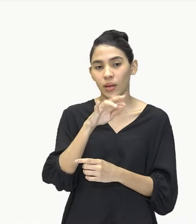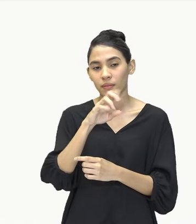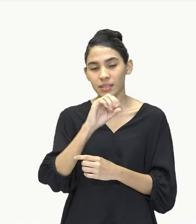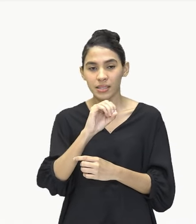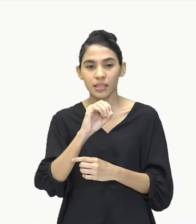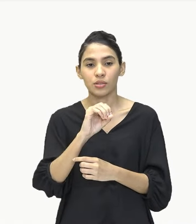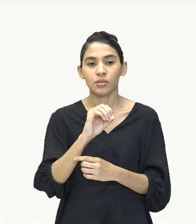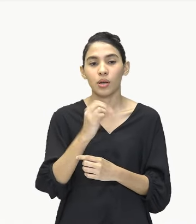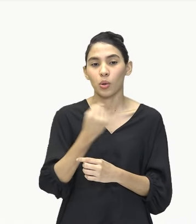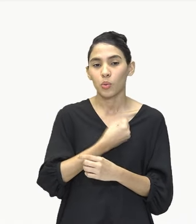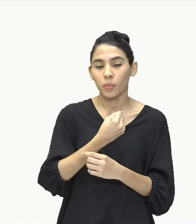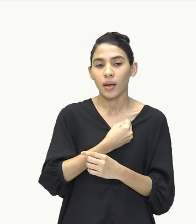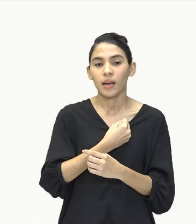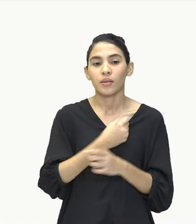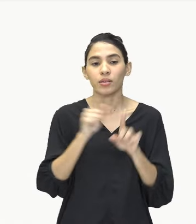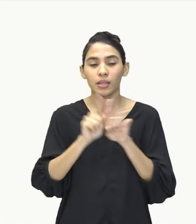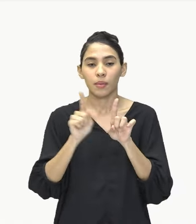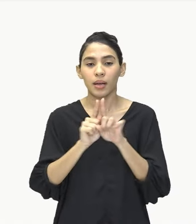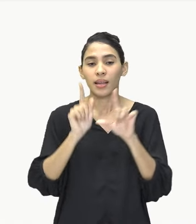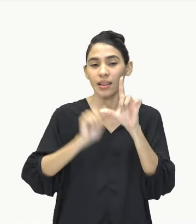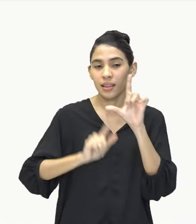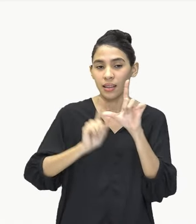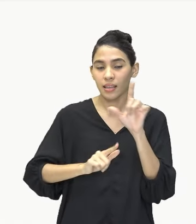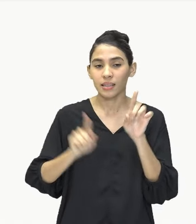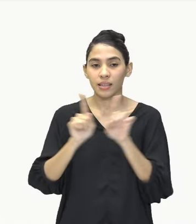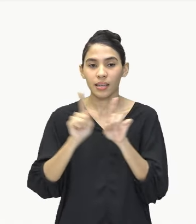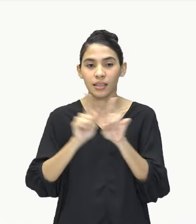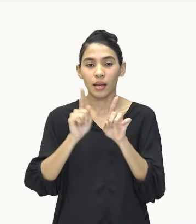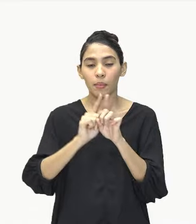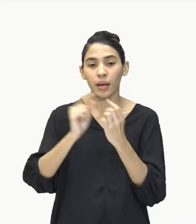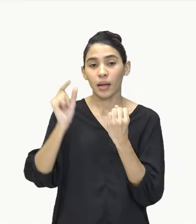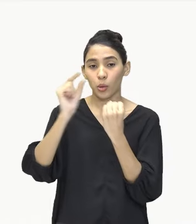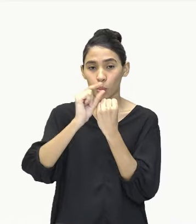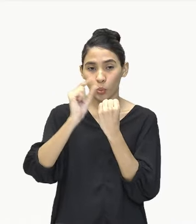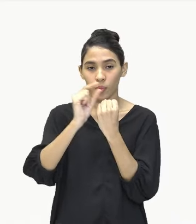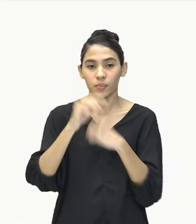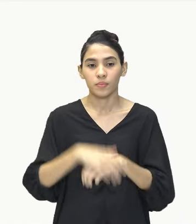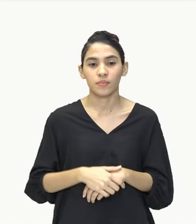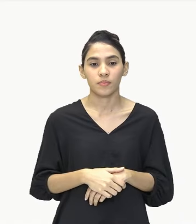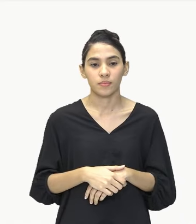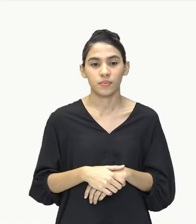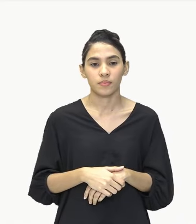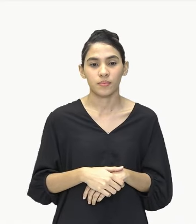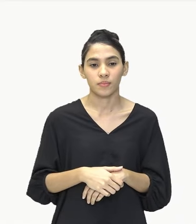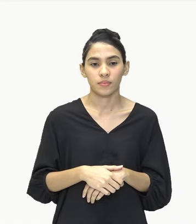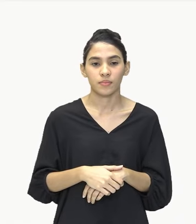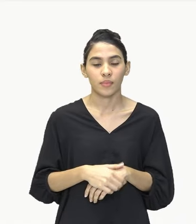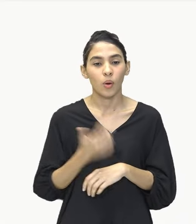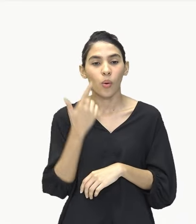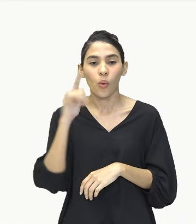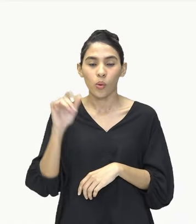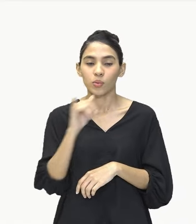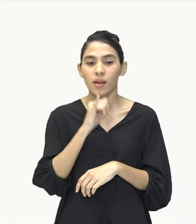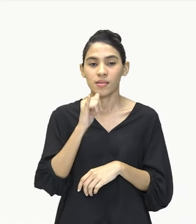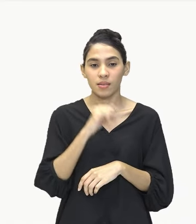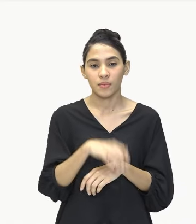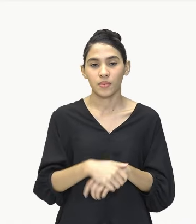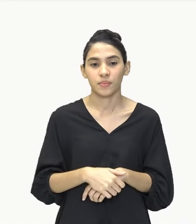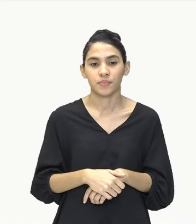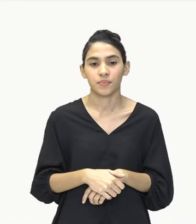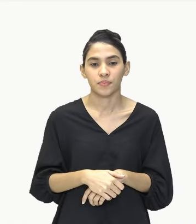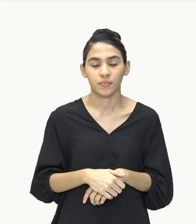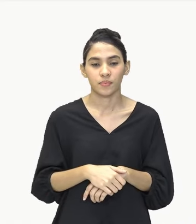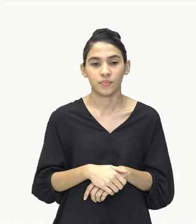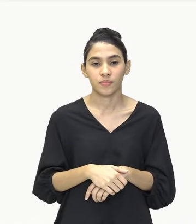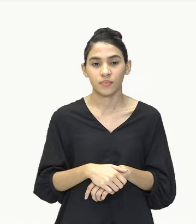numérico, variável e ali o expoente, eu trago mais 2 exemplos aqui para